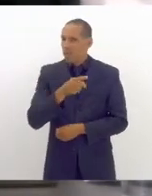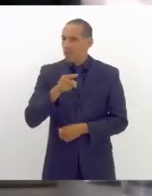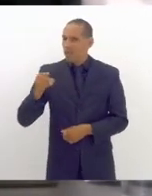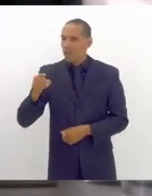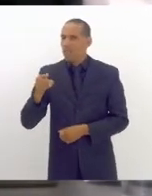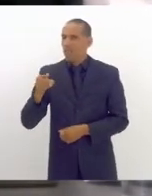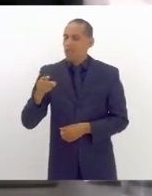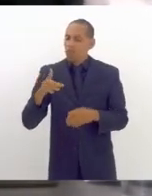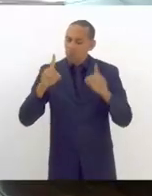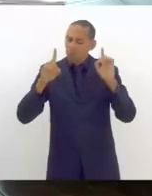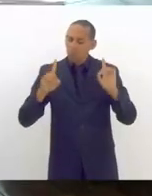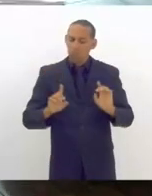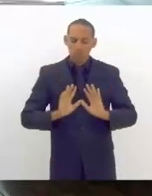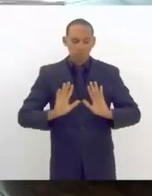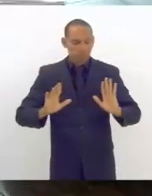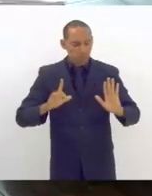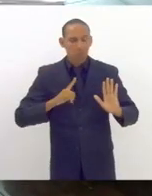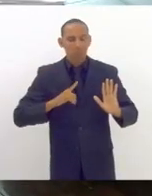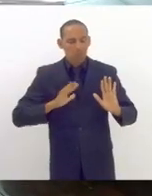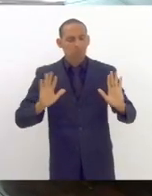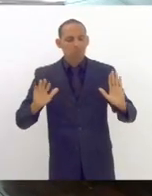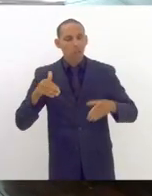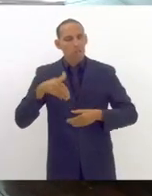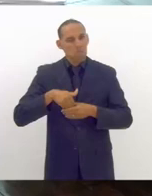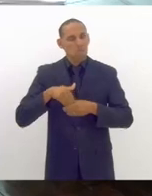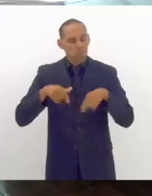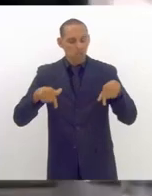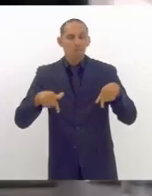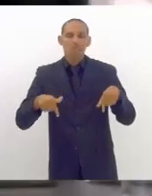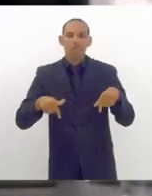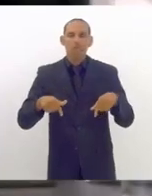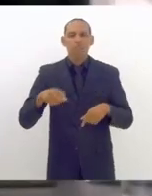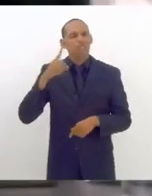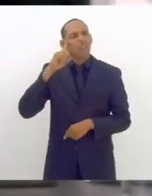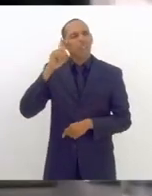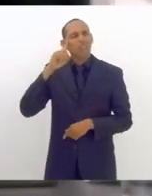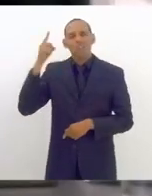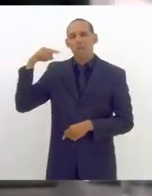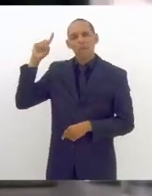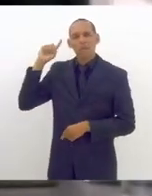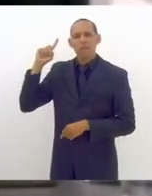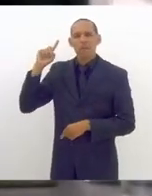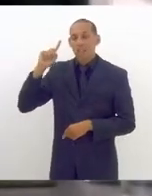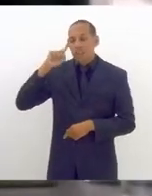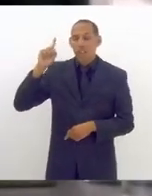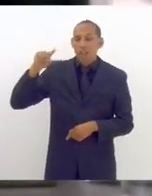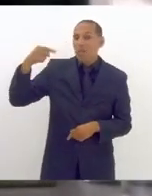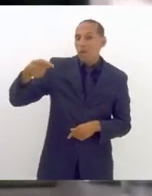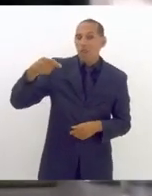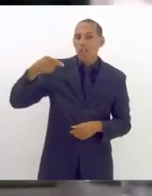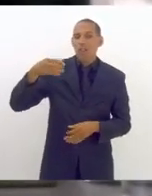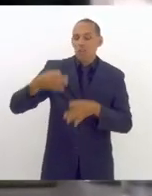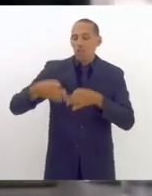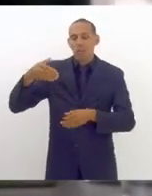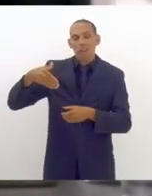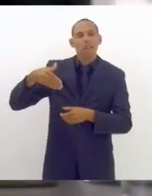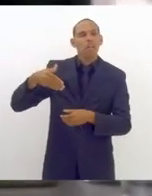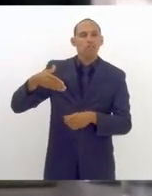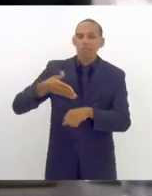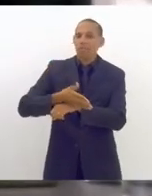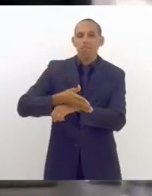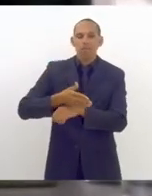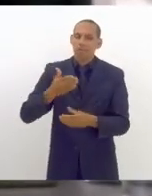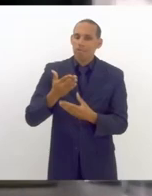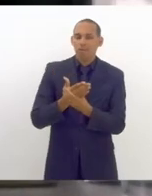fazer excelências tem todo direito de a partir de uma votação aqui no outro dia entrar na justiça é só em 2026 mas